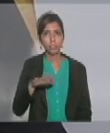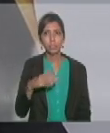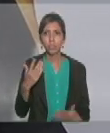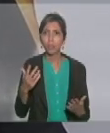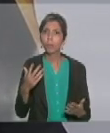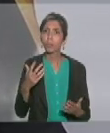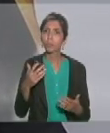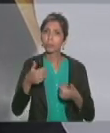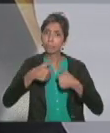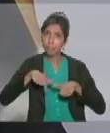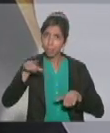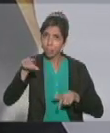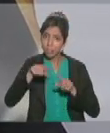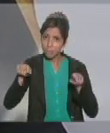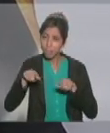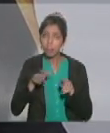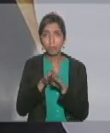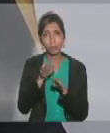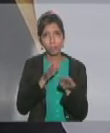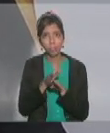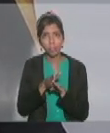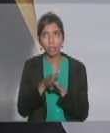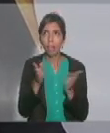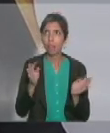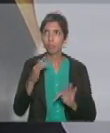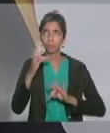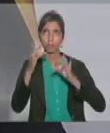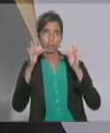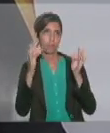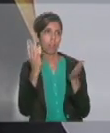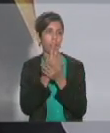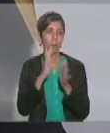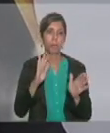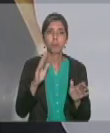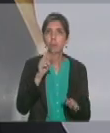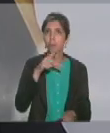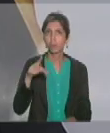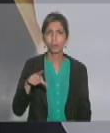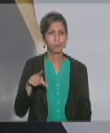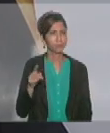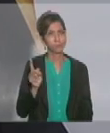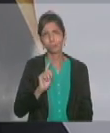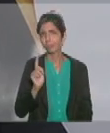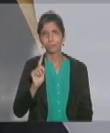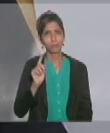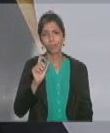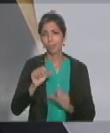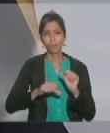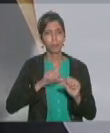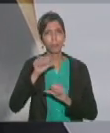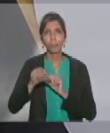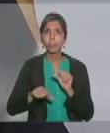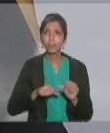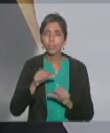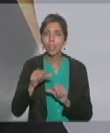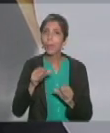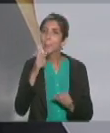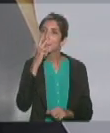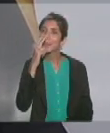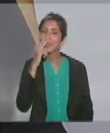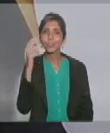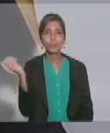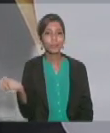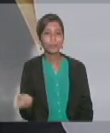está ali mesmo para orientar. E essa questão de que a tecnologia vem para acabar com o espaço do professor, muito pelo contrário, ela